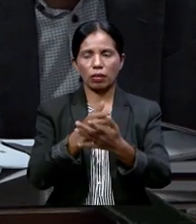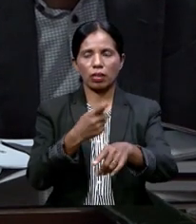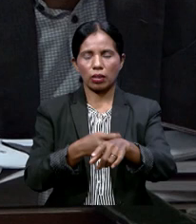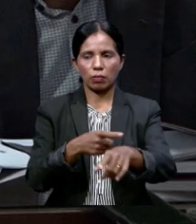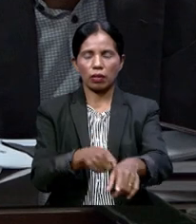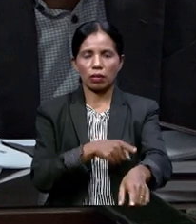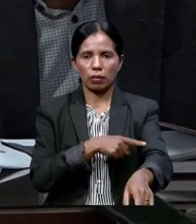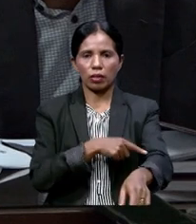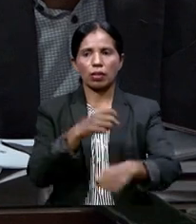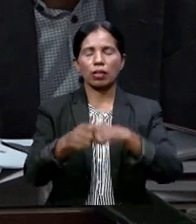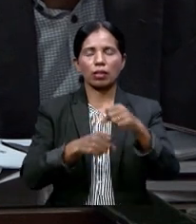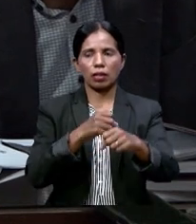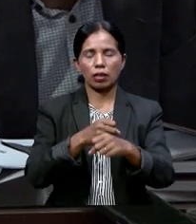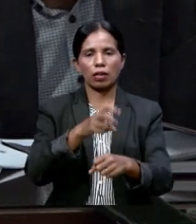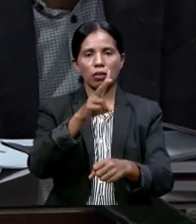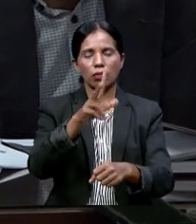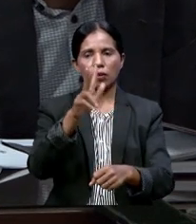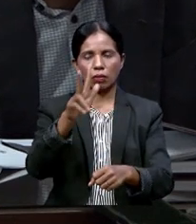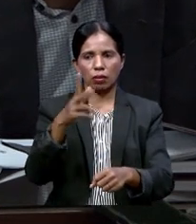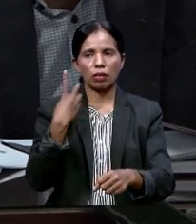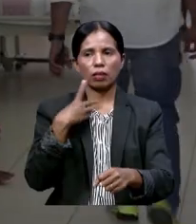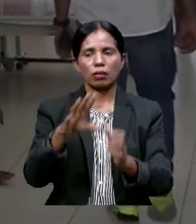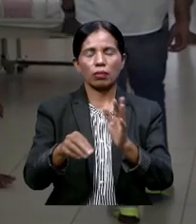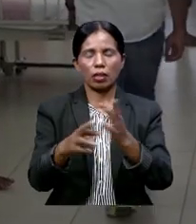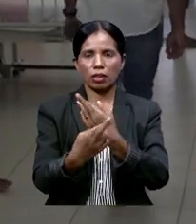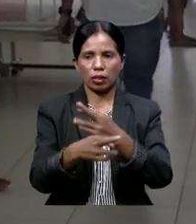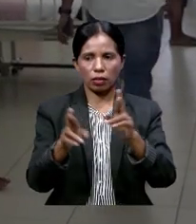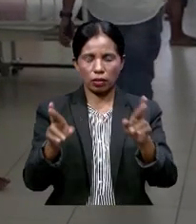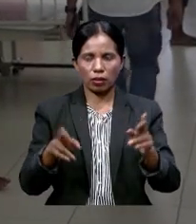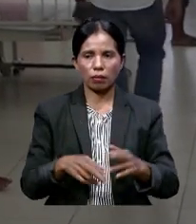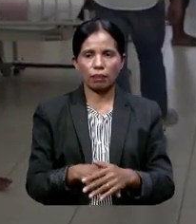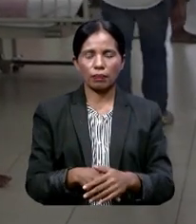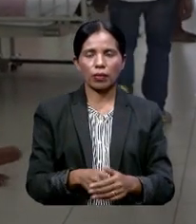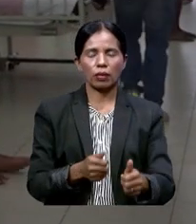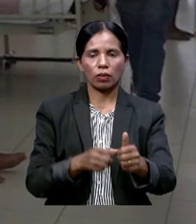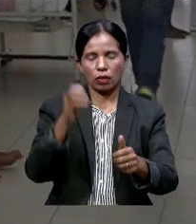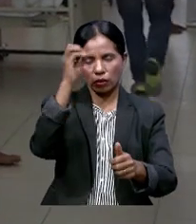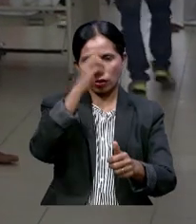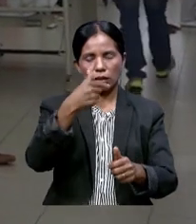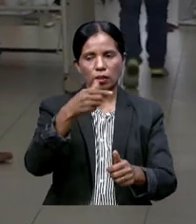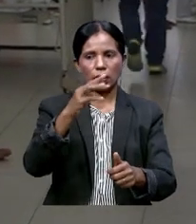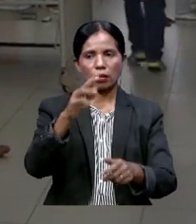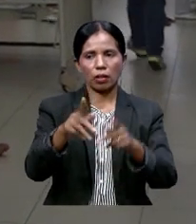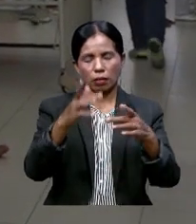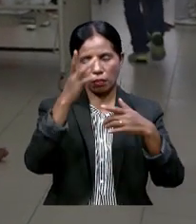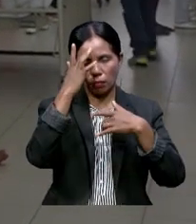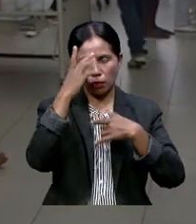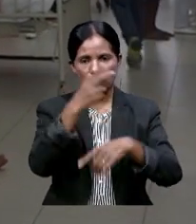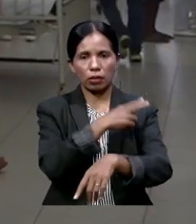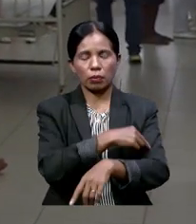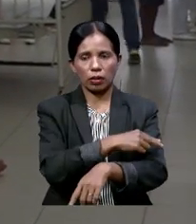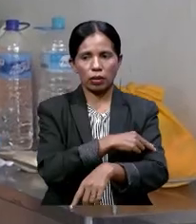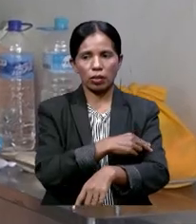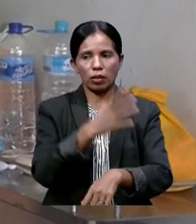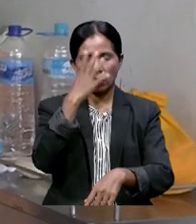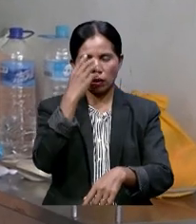rua, nem o tempo na rua, tem tudo, mas foi o resultado. Antes de ter observação no GMN, paciente e Hospital Nacional, balão